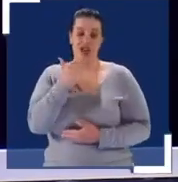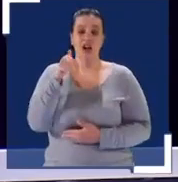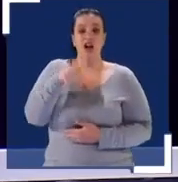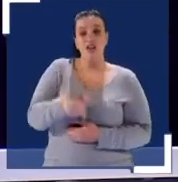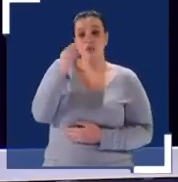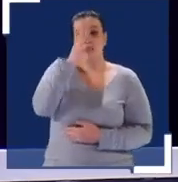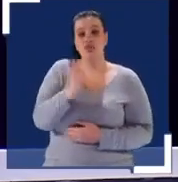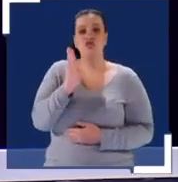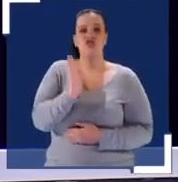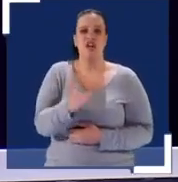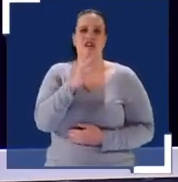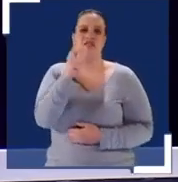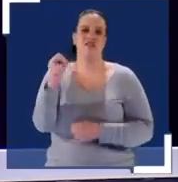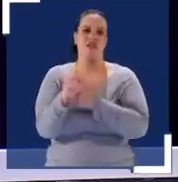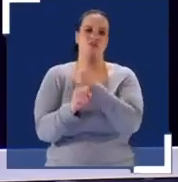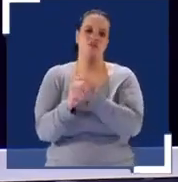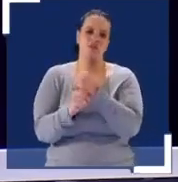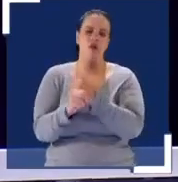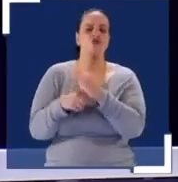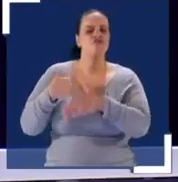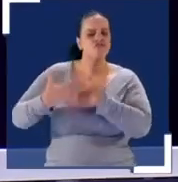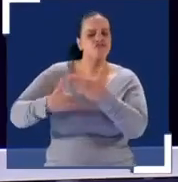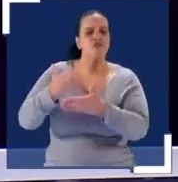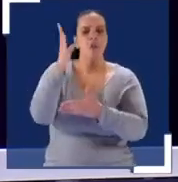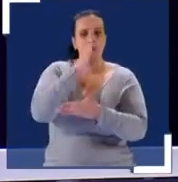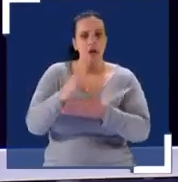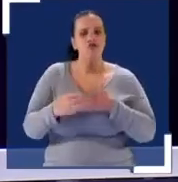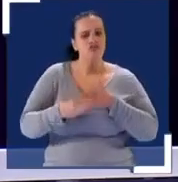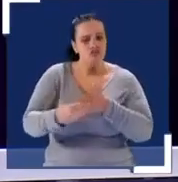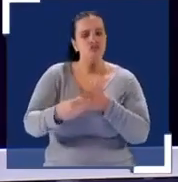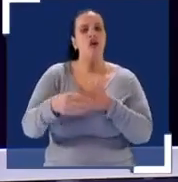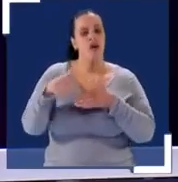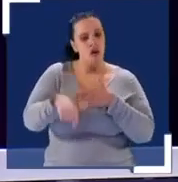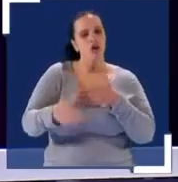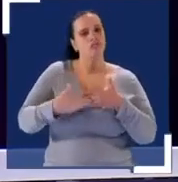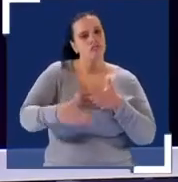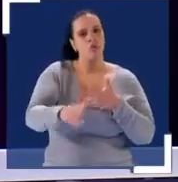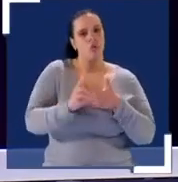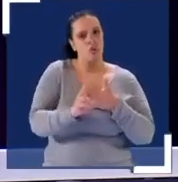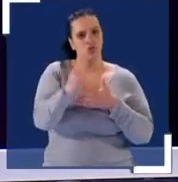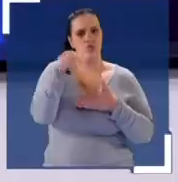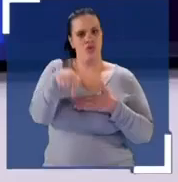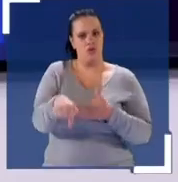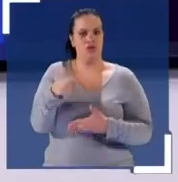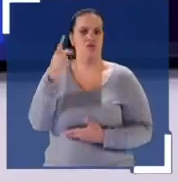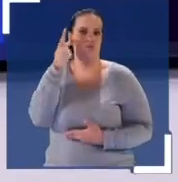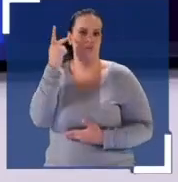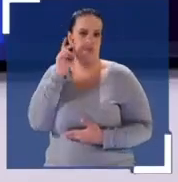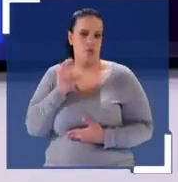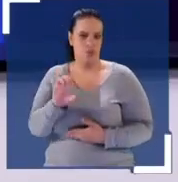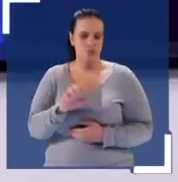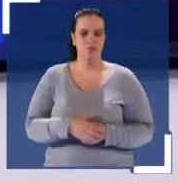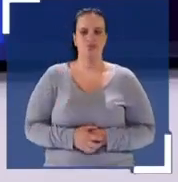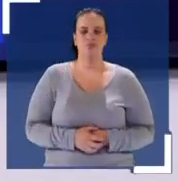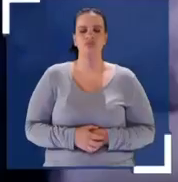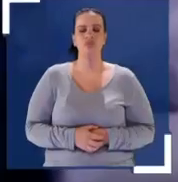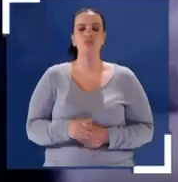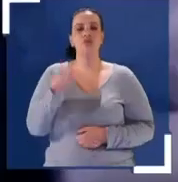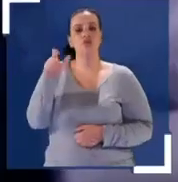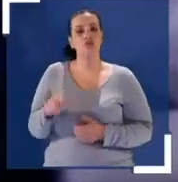500 anos, orientou o Brasil e vai continuar orientando nesta eleição aqui de São Paulo. Diogo Pinheiro tem mais 15